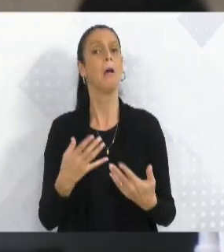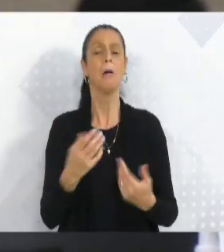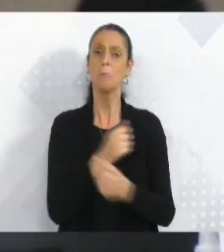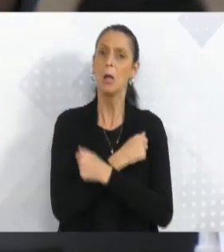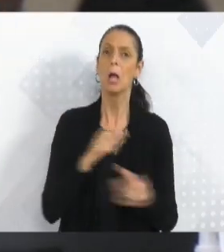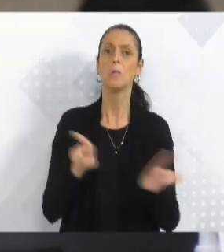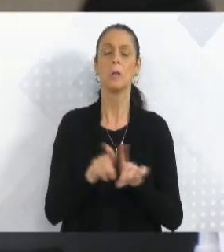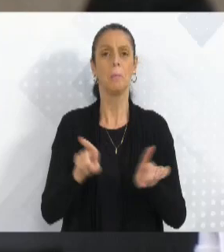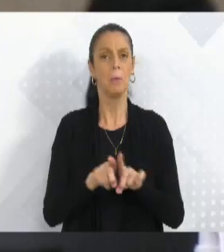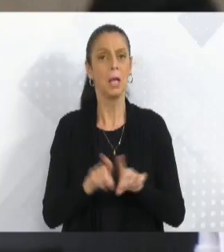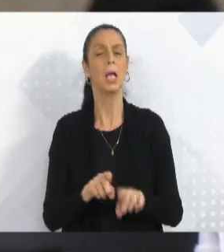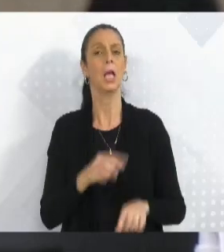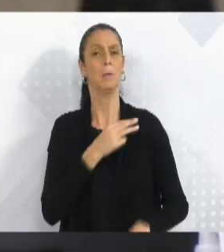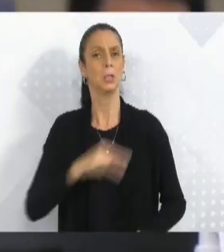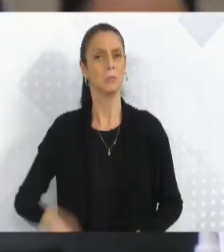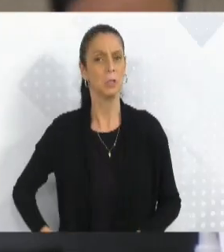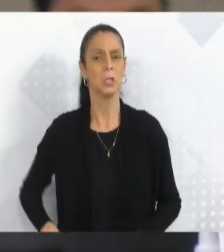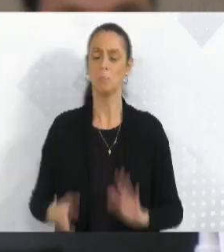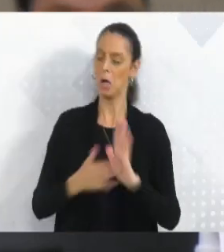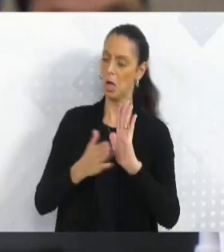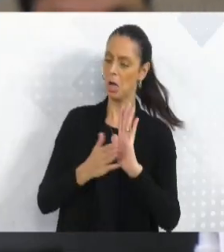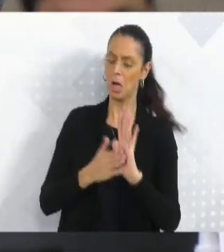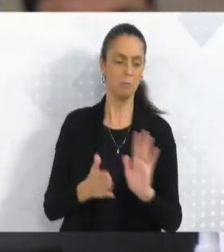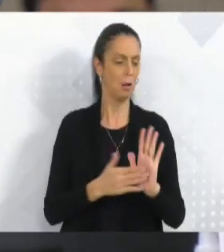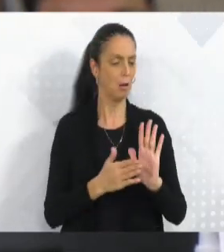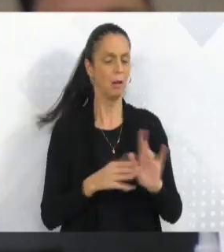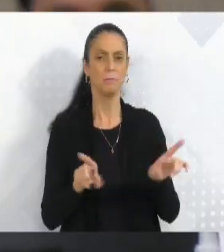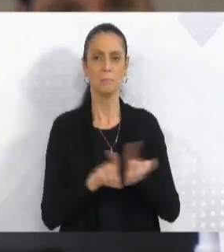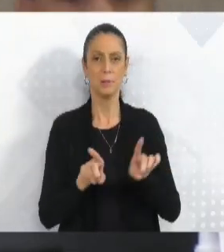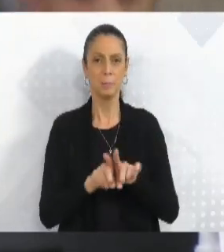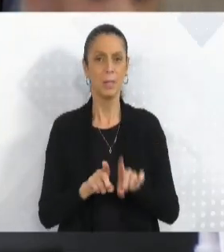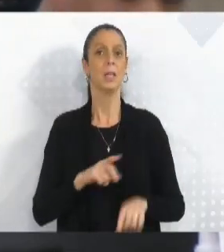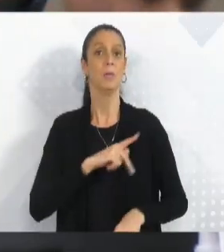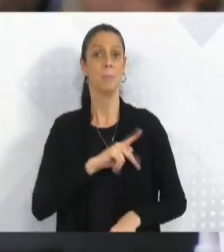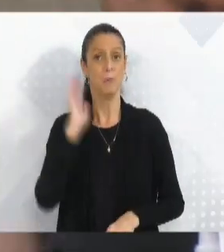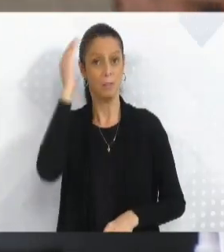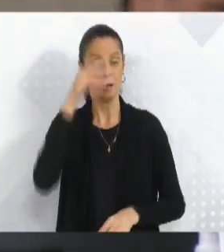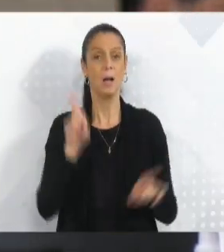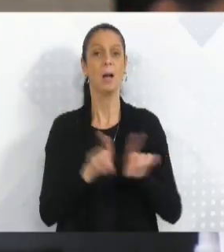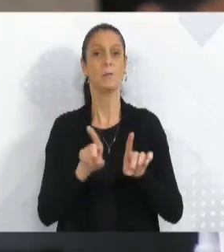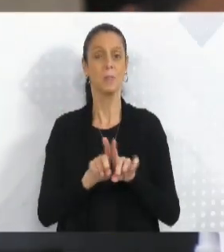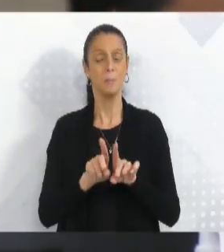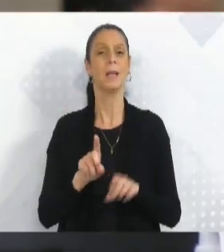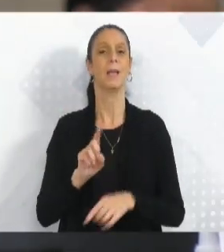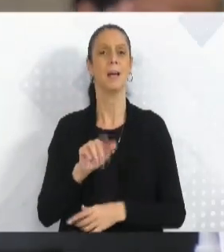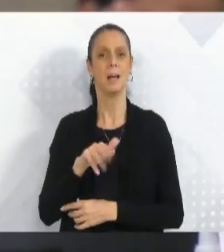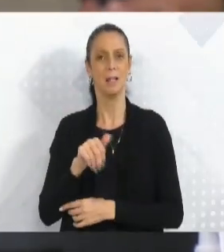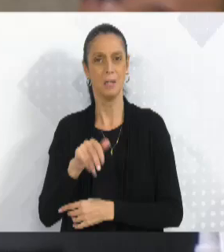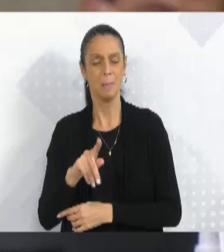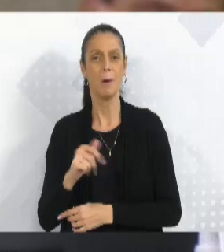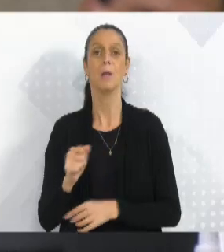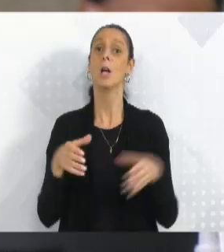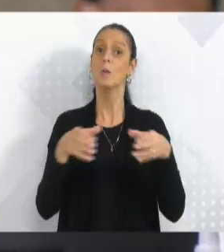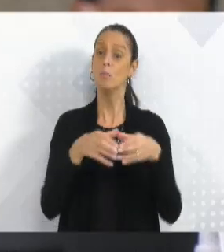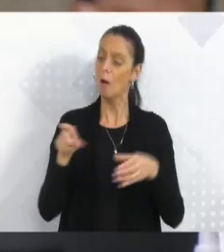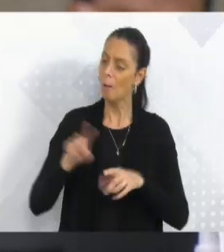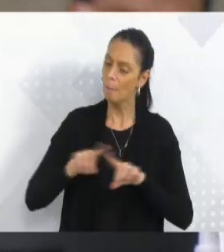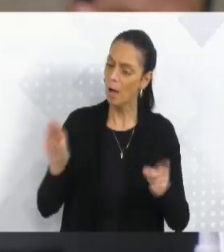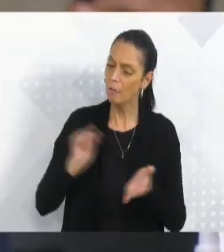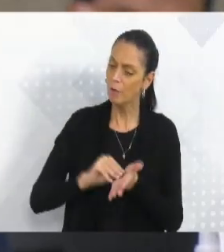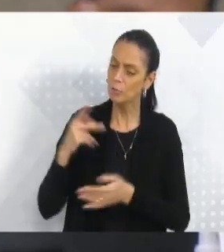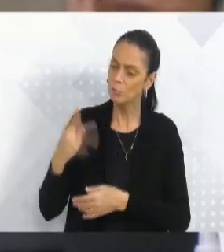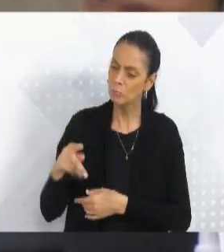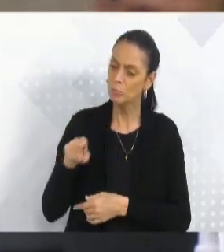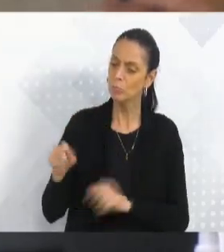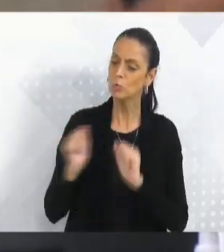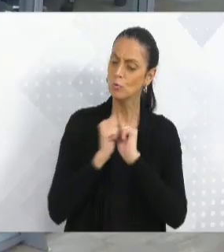o ministro batendo palma juntamente com deputada Prefeito Mário e toda comitiva estávamos lá também faltou vossa excelência junto com seu